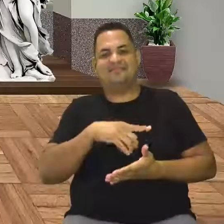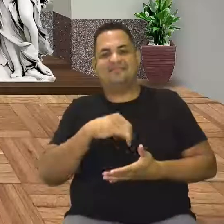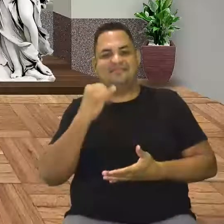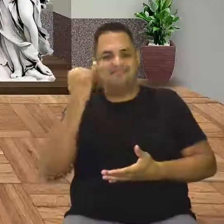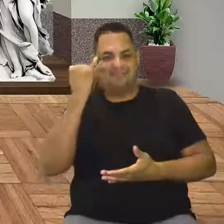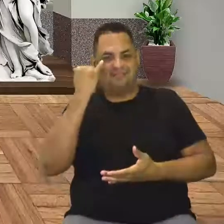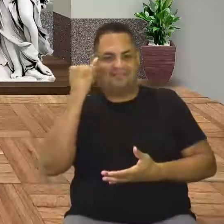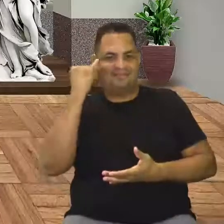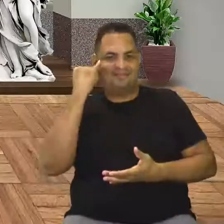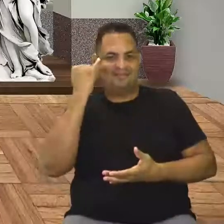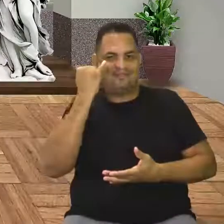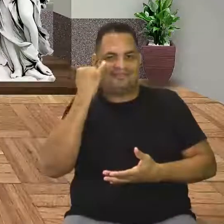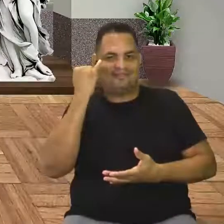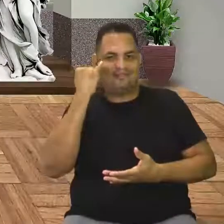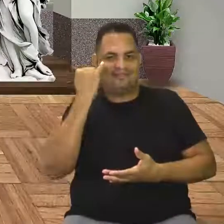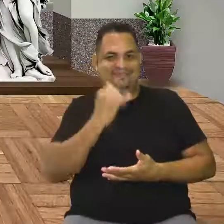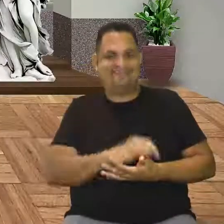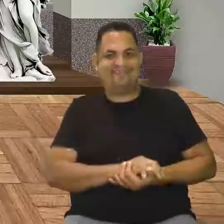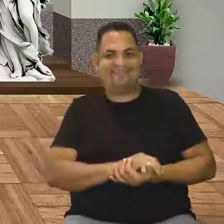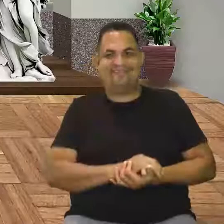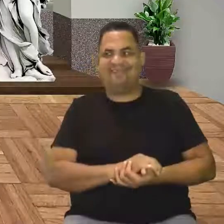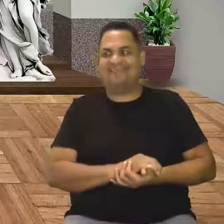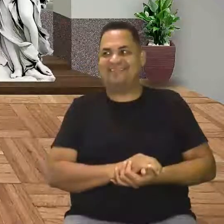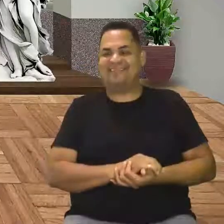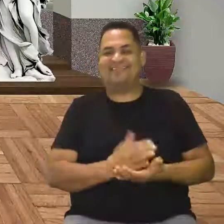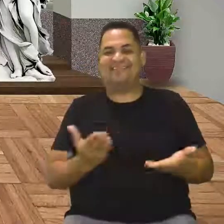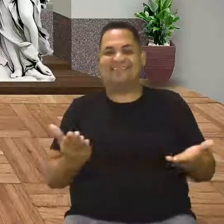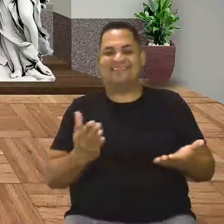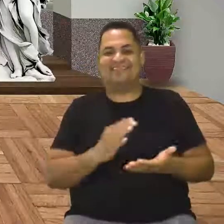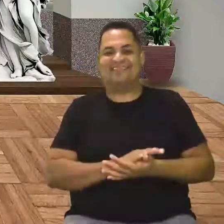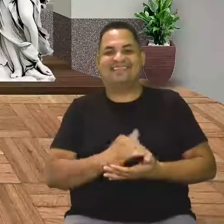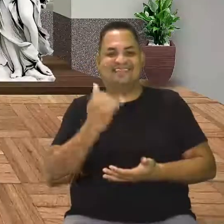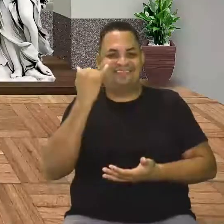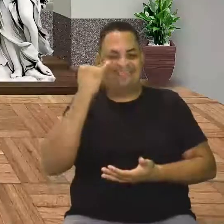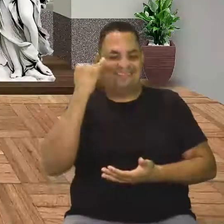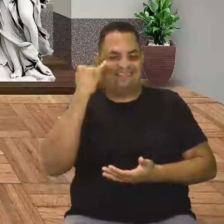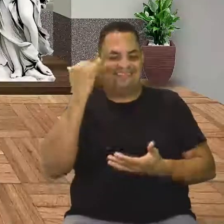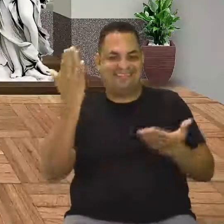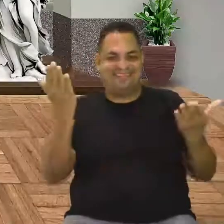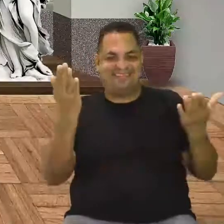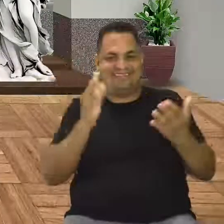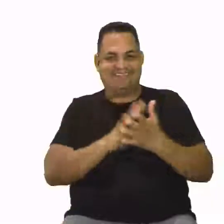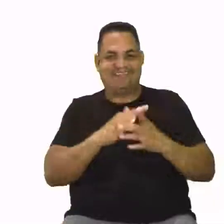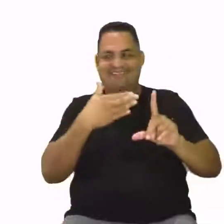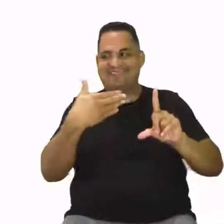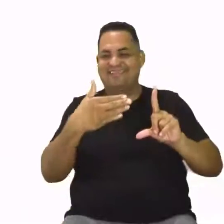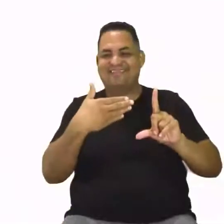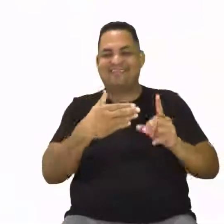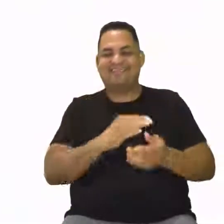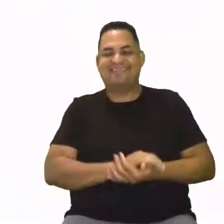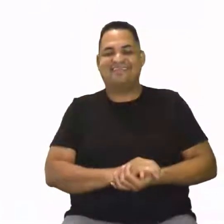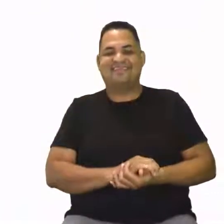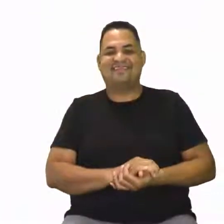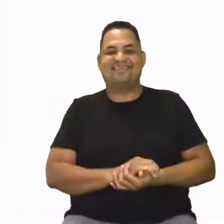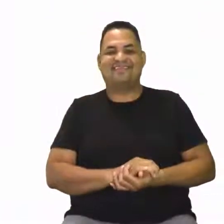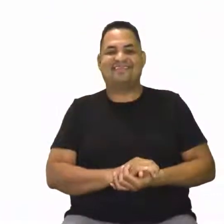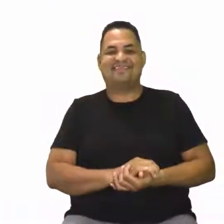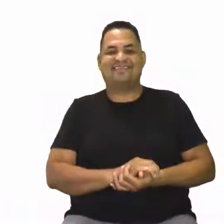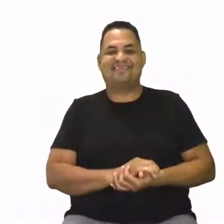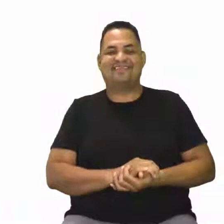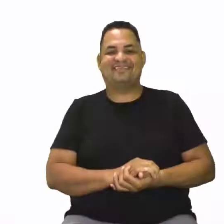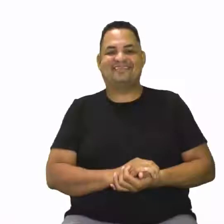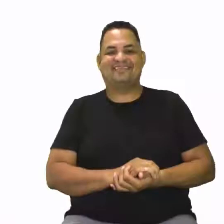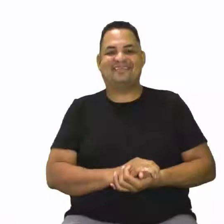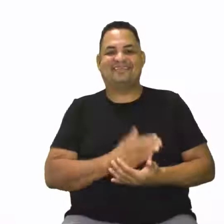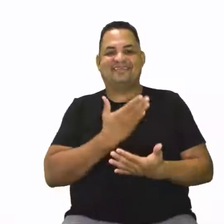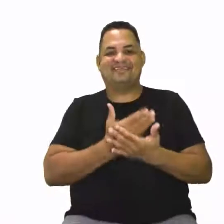como é que é? Sâmio. Aí, eu tenho o Sâmio, viu? Joga na tela, vamos lá. Isso, na